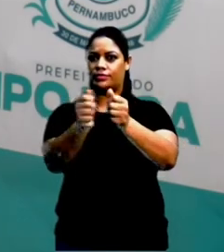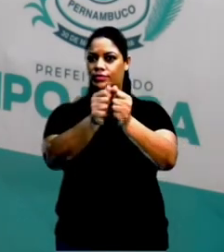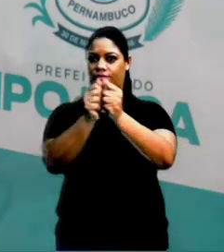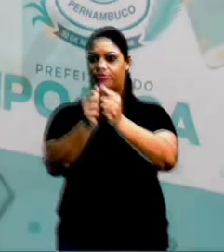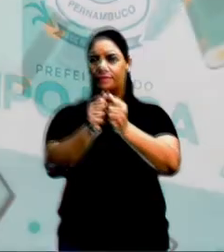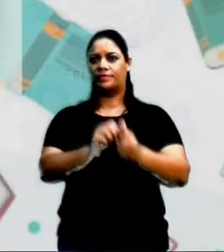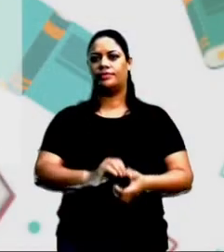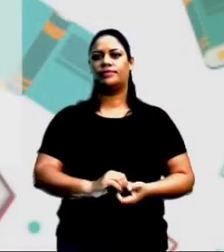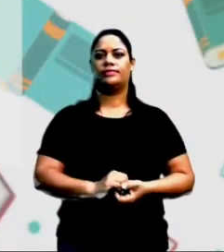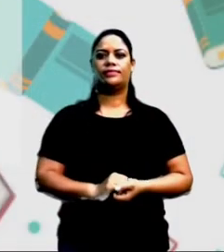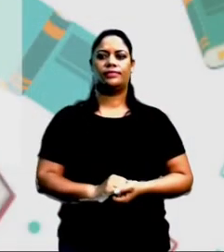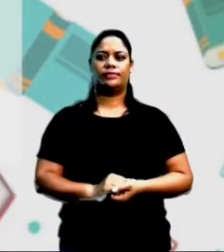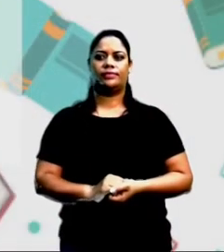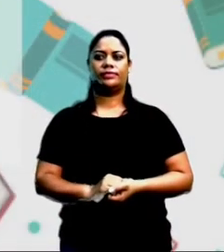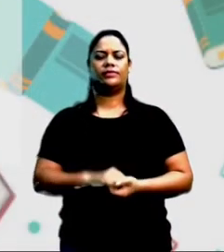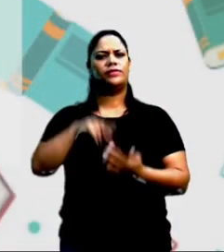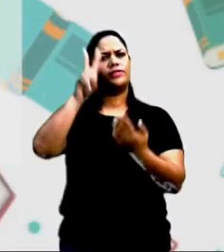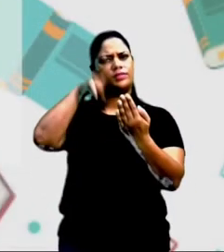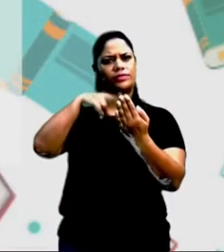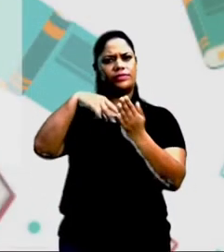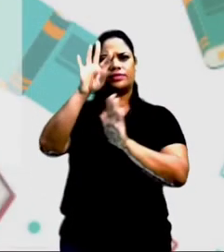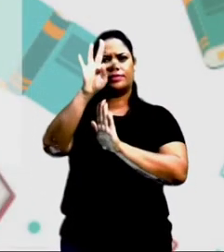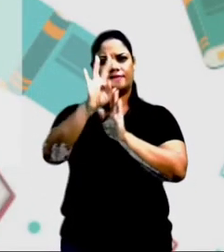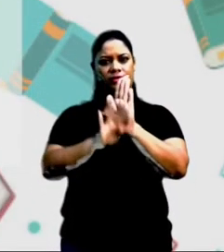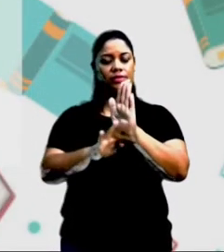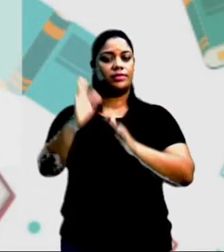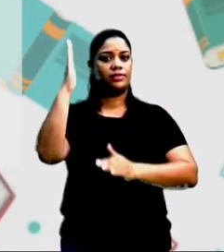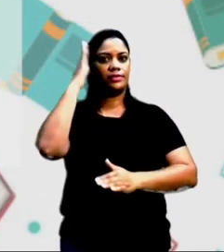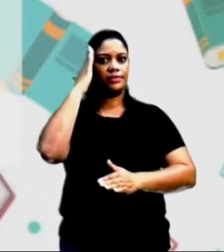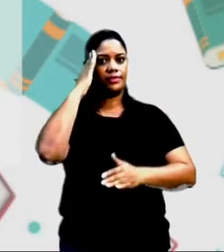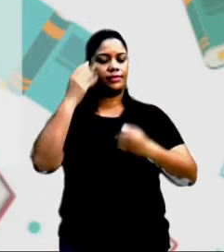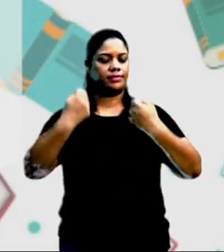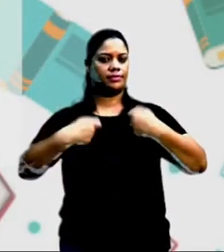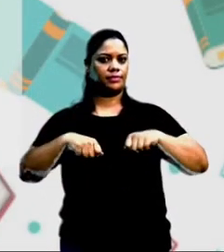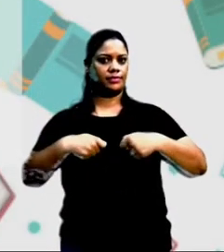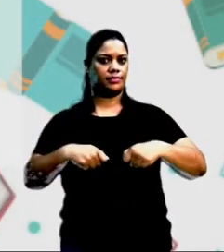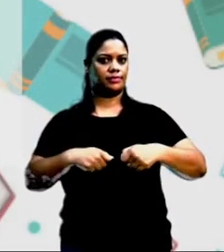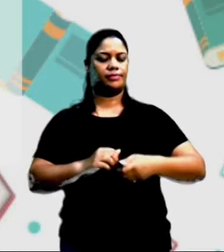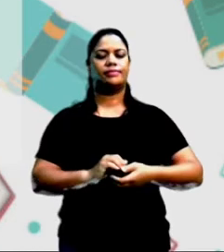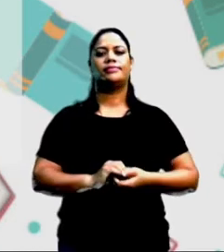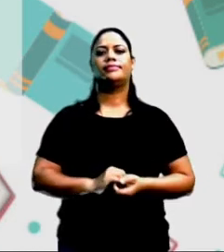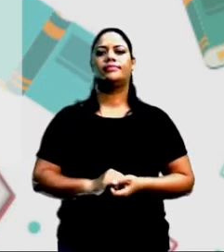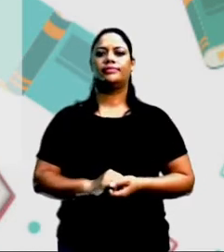comigo. Quando lemos um texto, devemos entender o sentido dele.